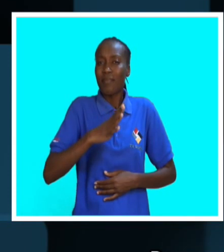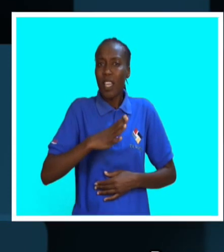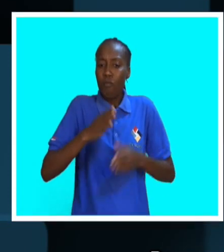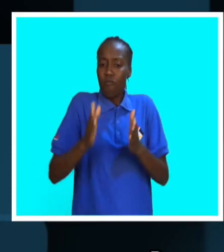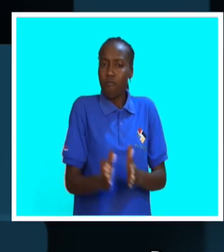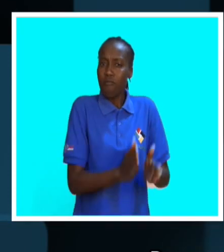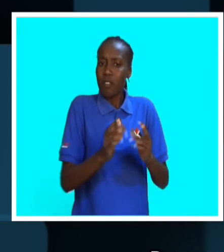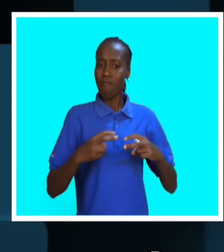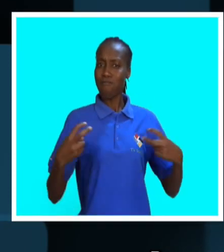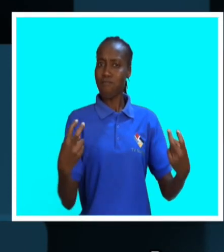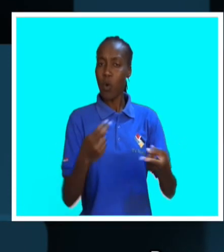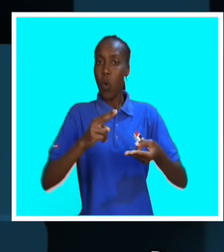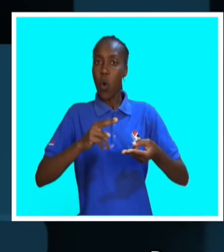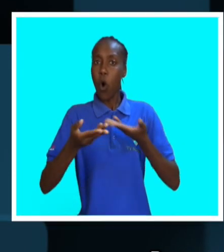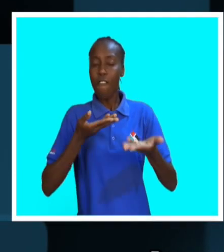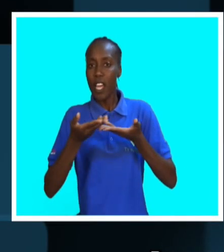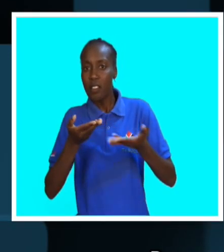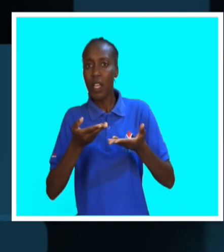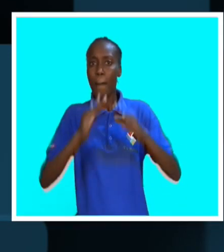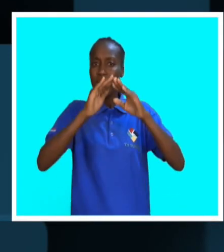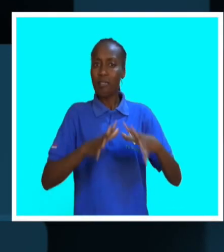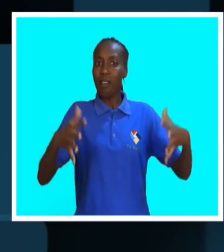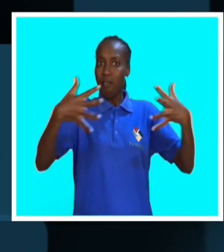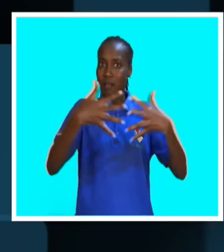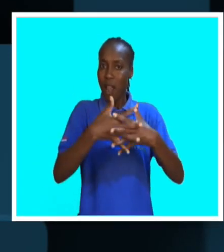eu tenho organizado sessões de conversa e clarificar as pessoas